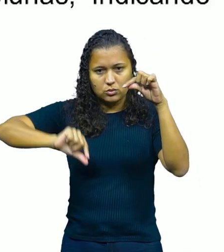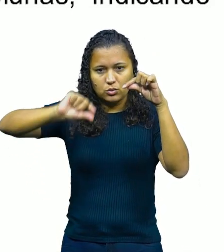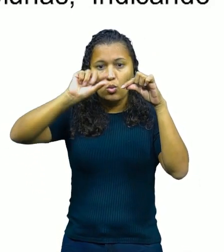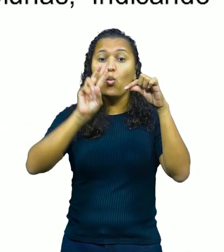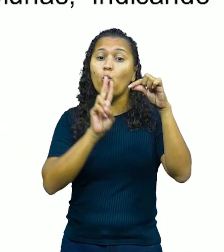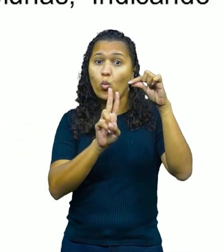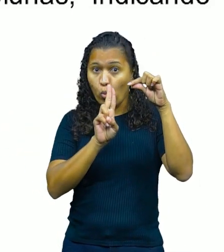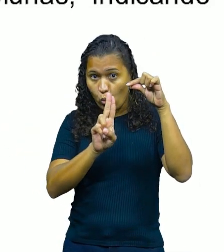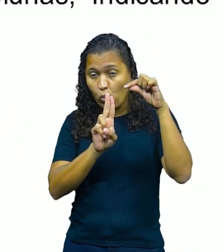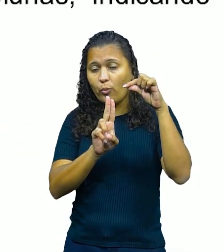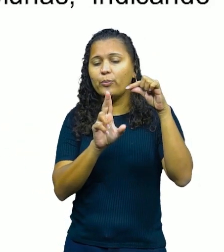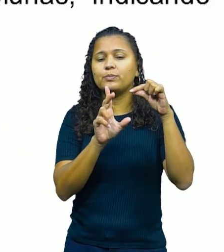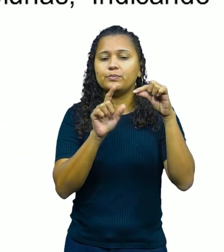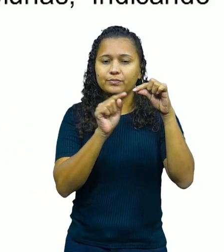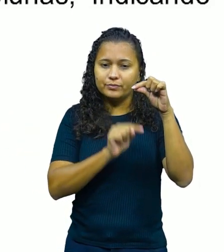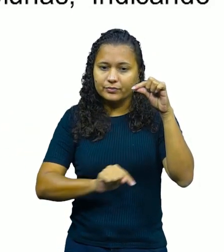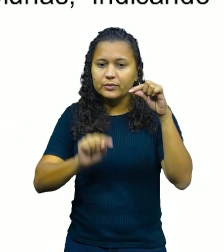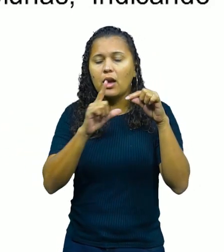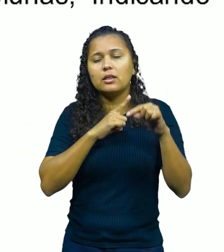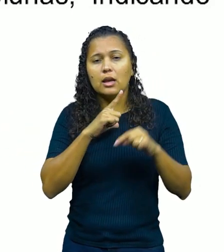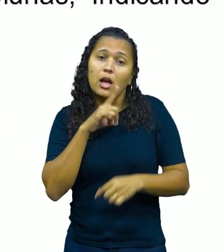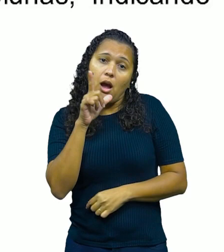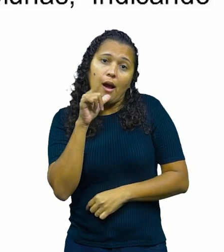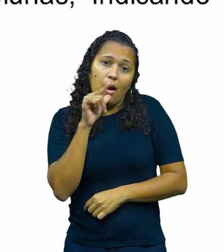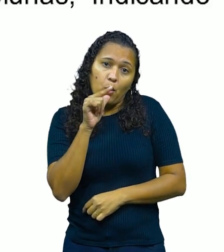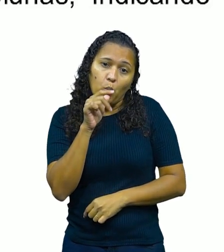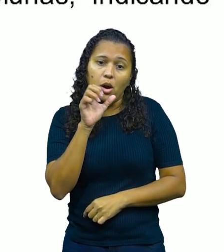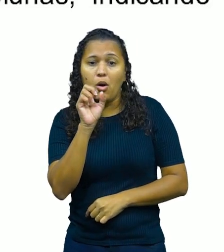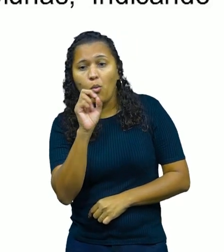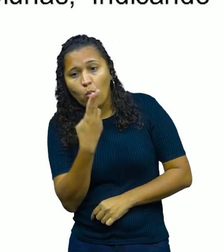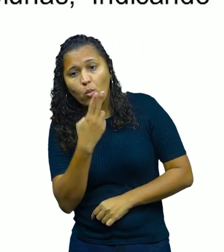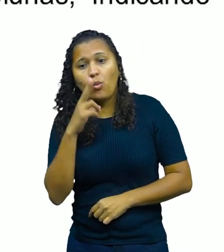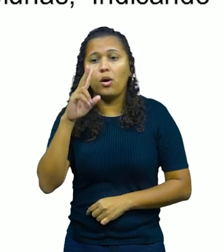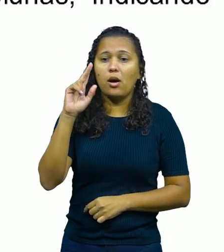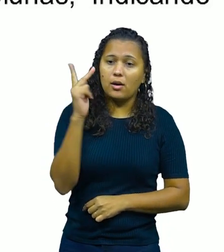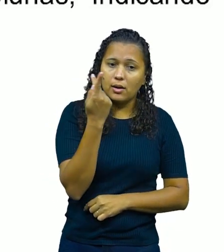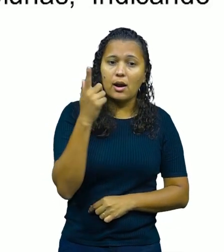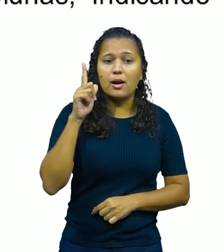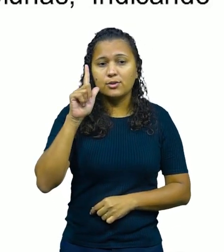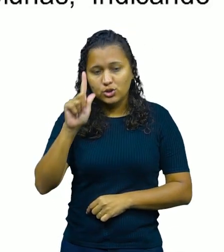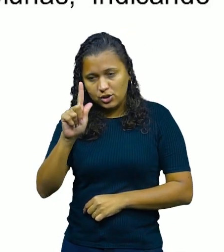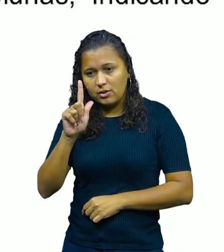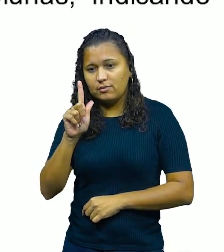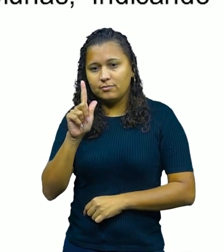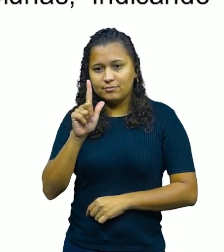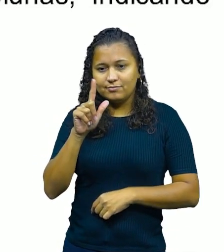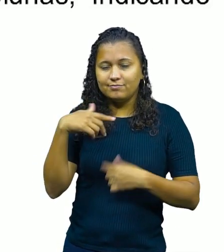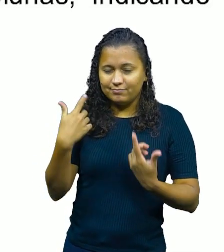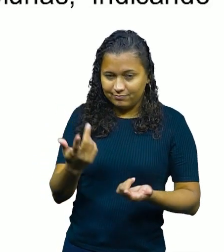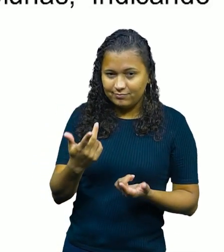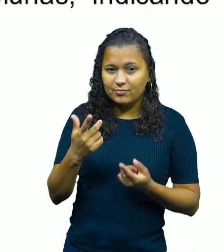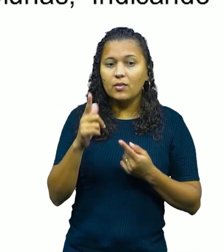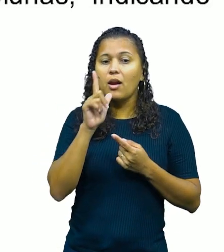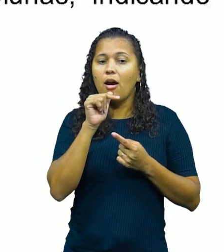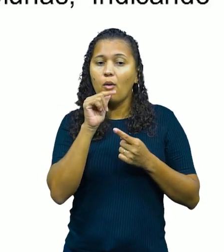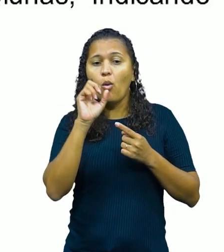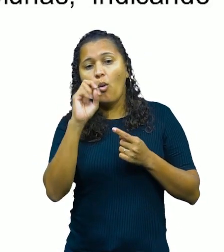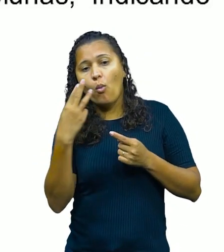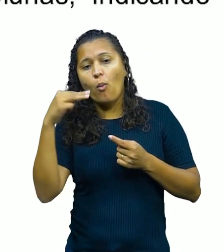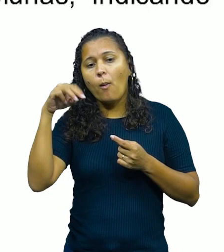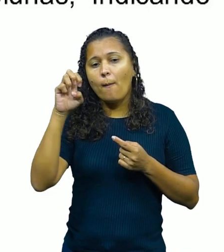U, contendo geralmente H2O ou Hg. Vai ser a água ou que o mercúrio,